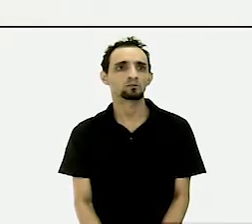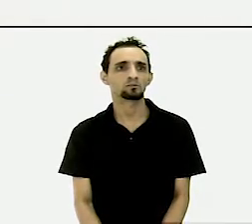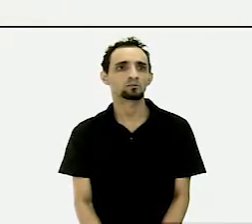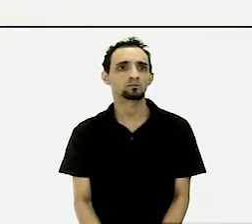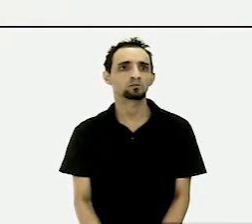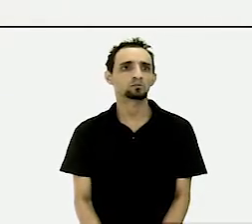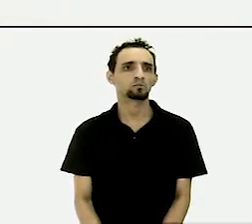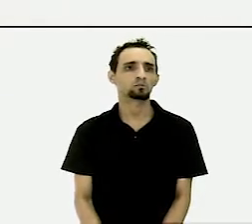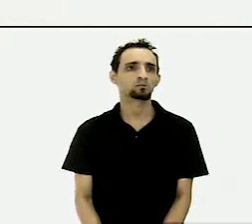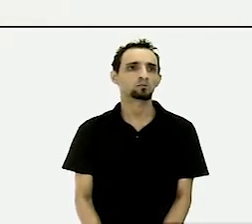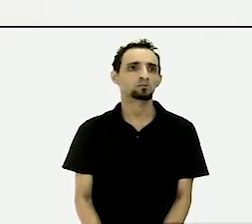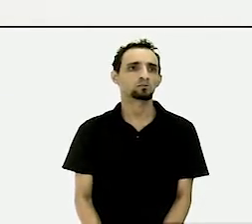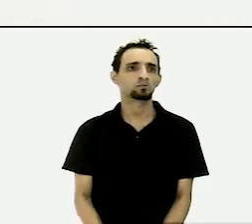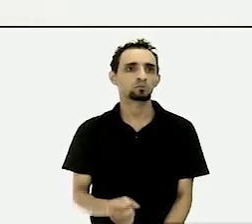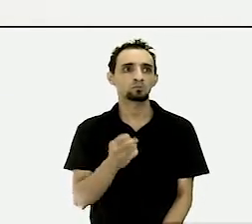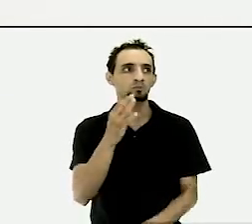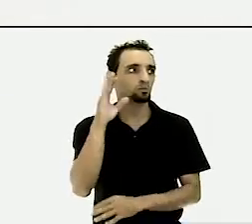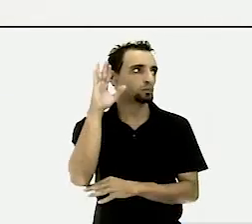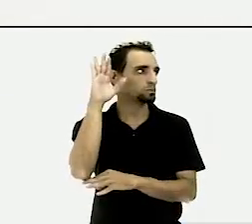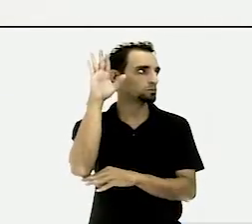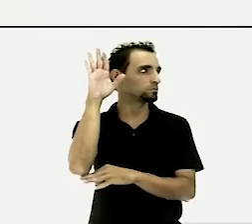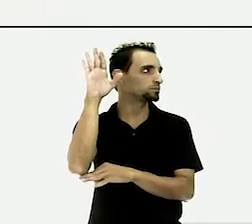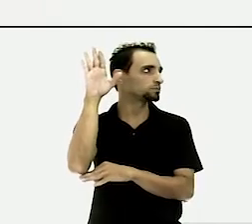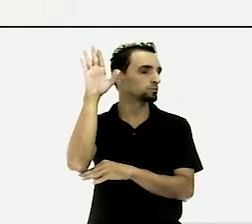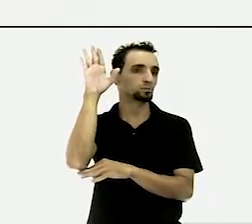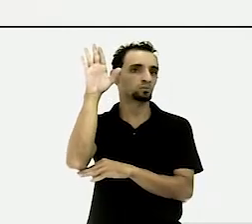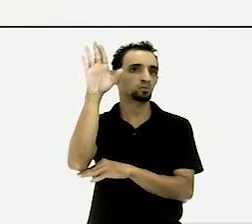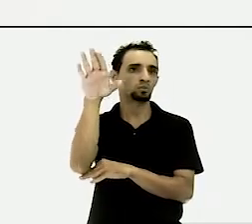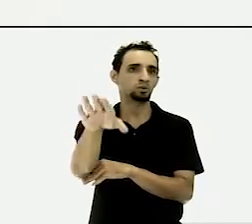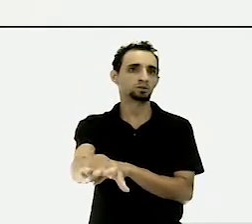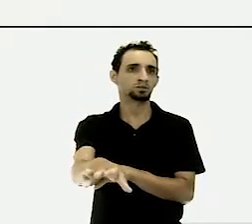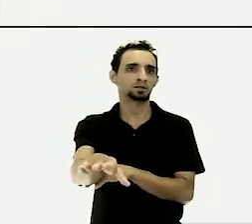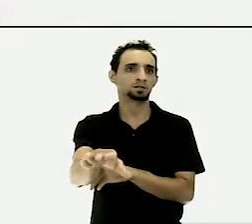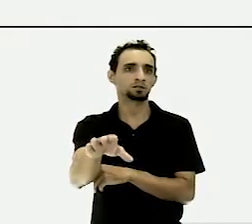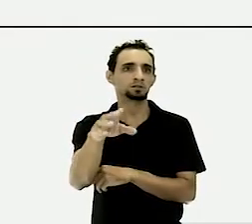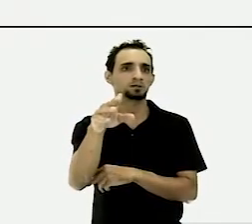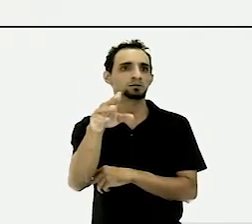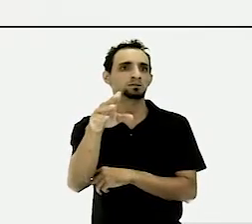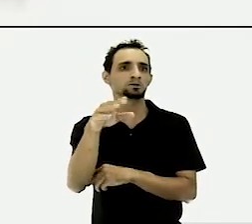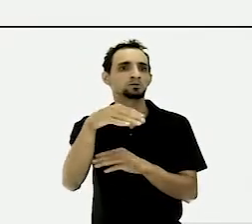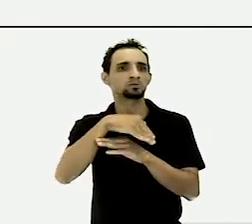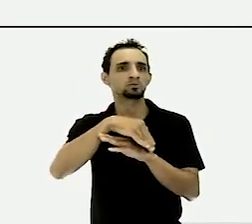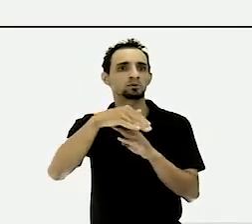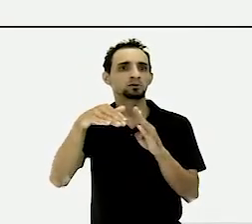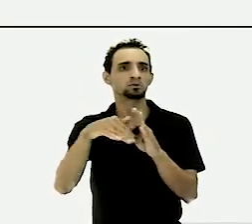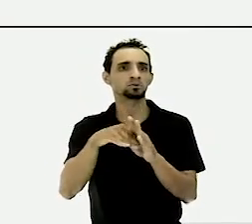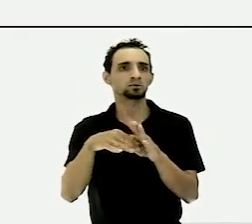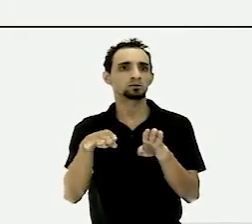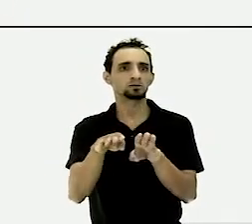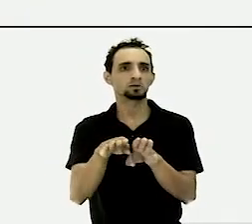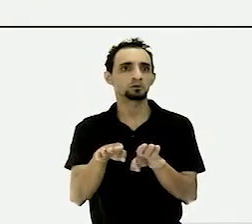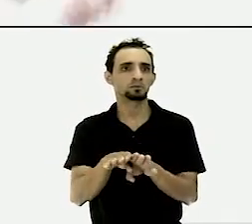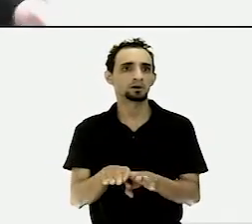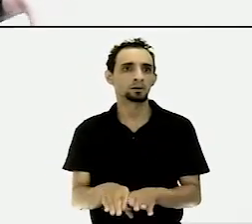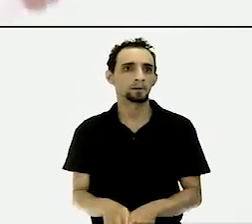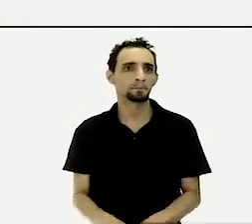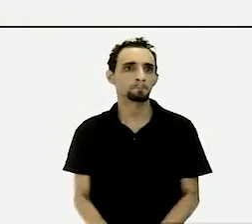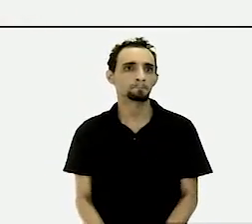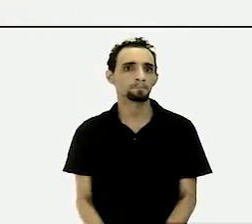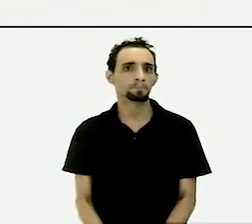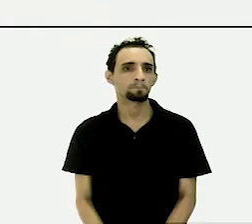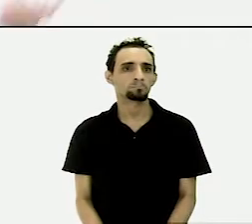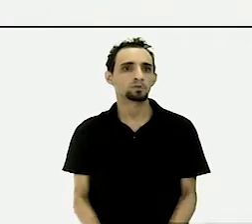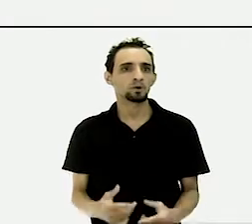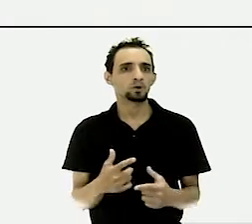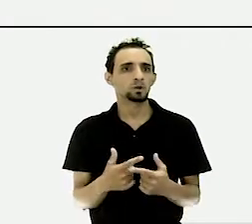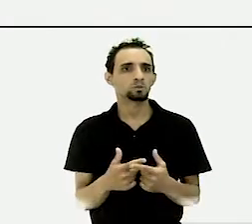é de lá do trailer? Vocês aí, né? Isso. Claro que tem muito mais. Então, são trabalhadores,